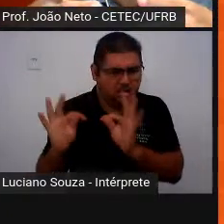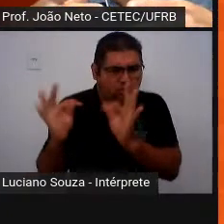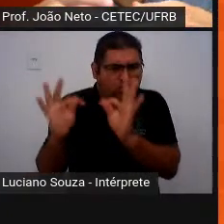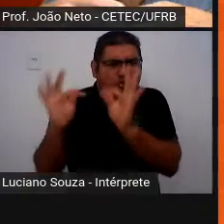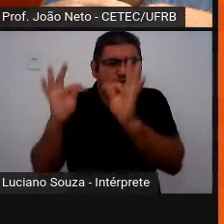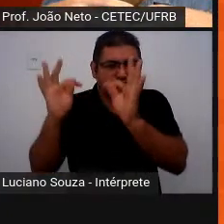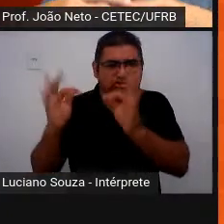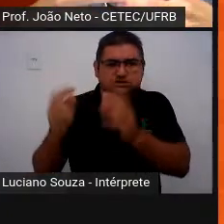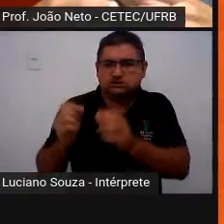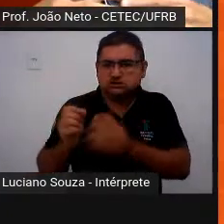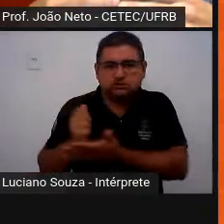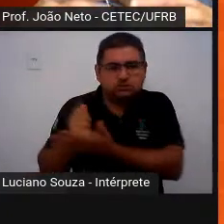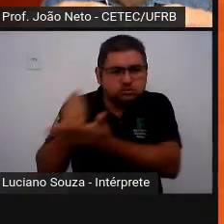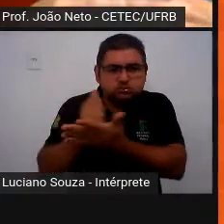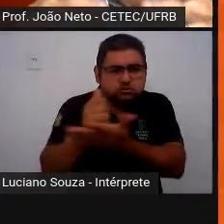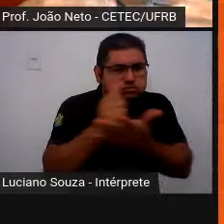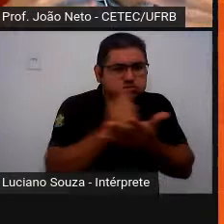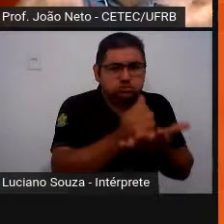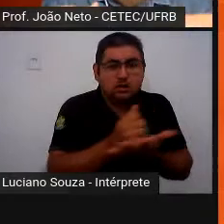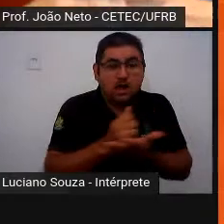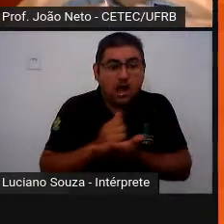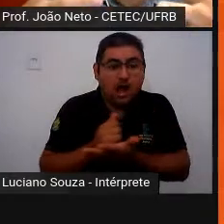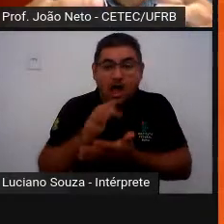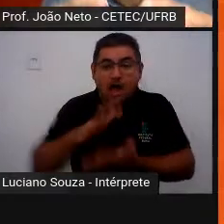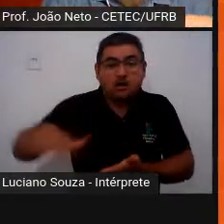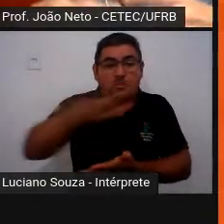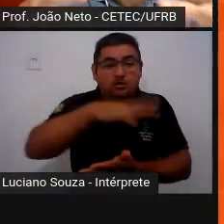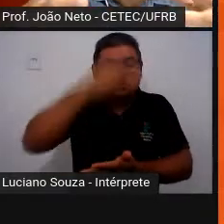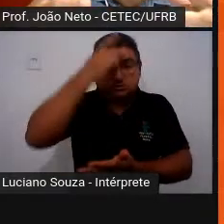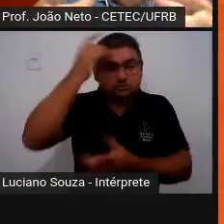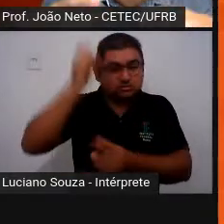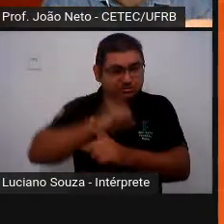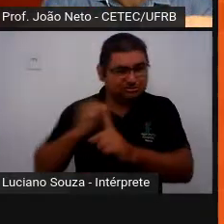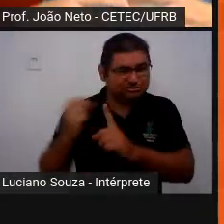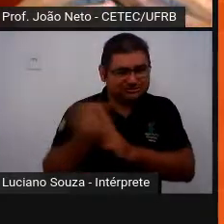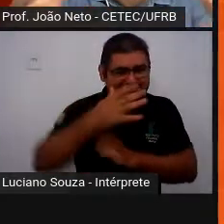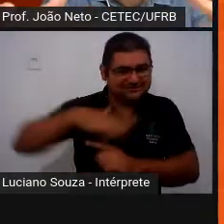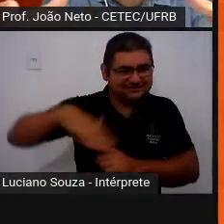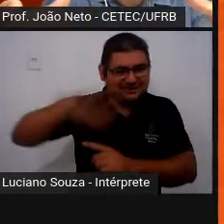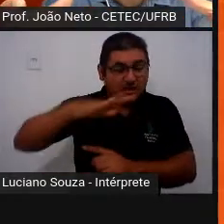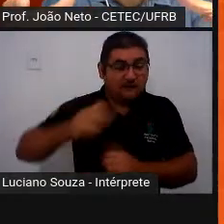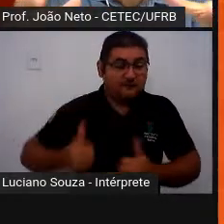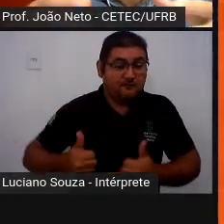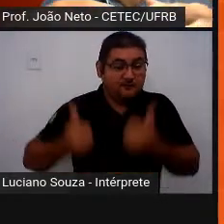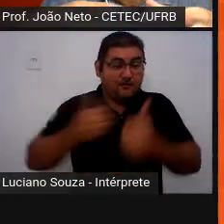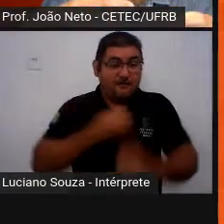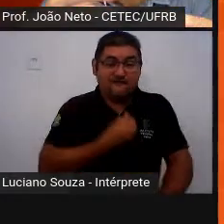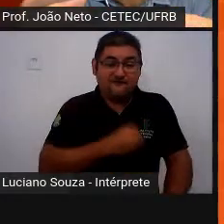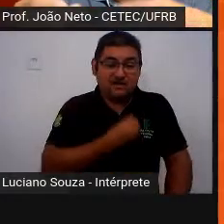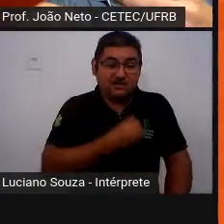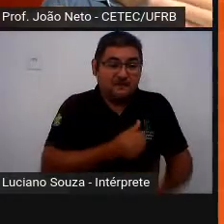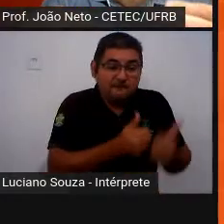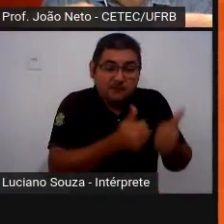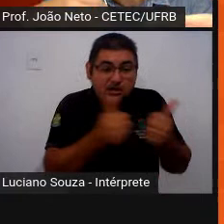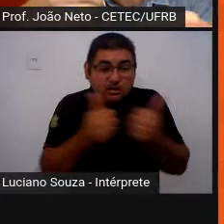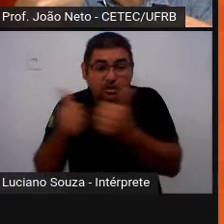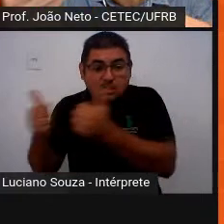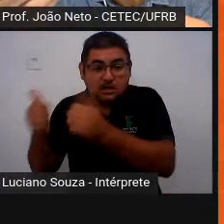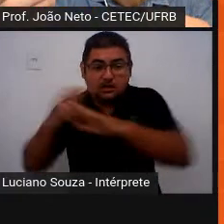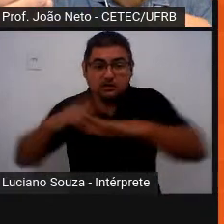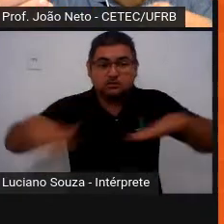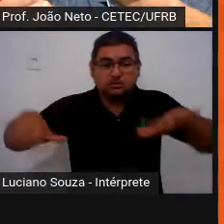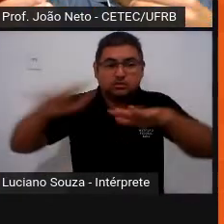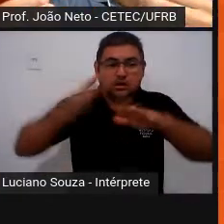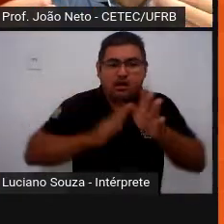soluções tecnológicas que buscam melhorar a qualidade de vida do cidadão no espaço urbano facilitando o acesso